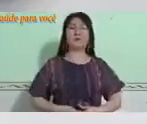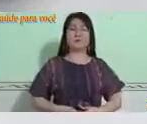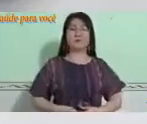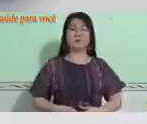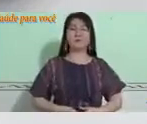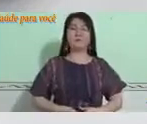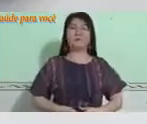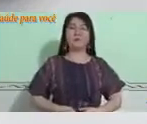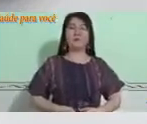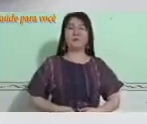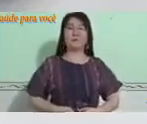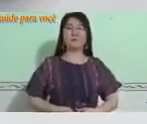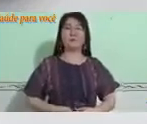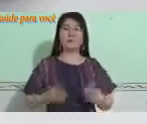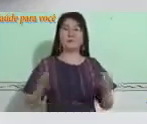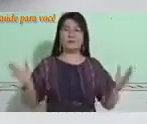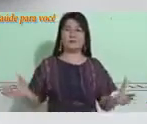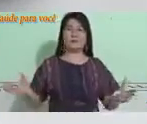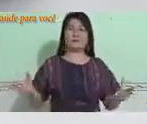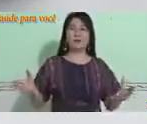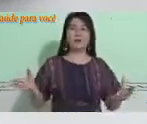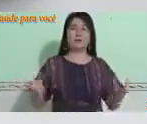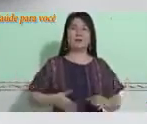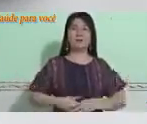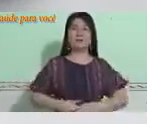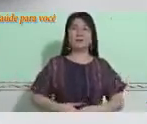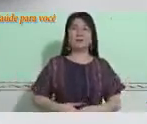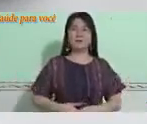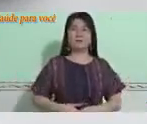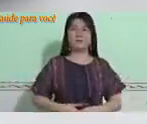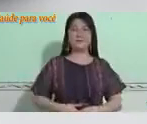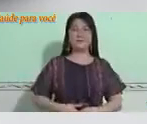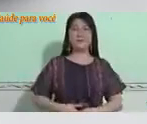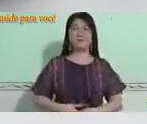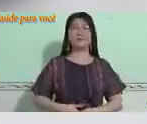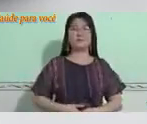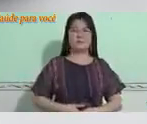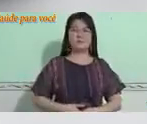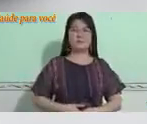RCGDSALMATIOLARGAMNTEULTRPASSADAPOR sem de bife de fígado de boi.